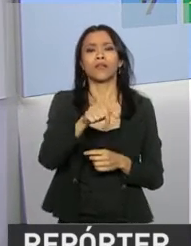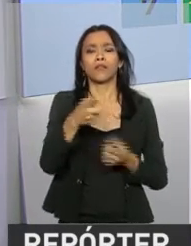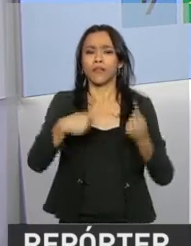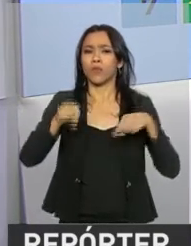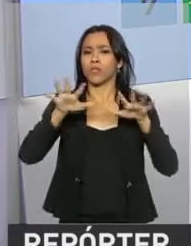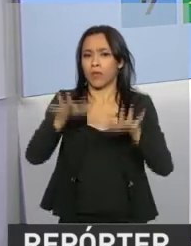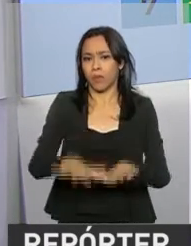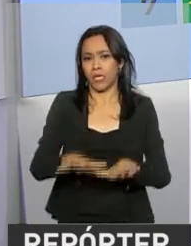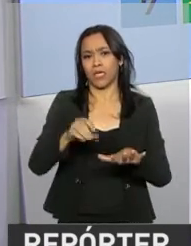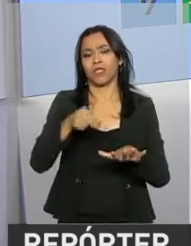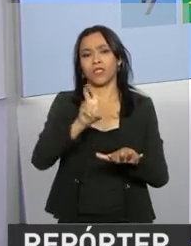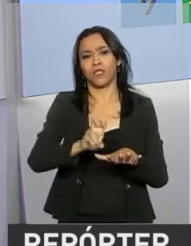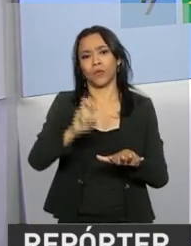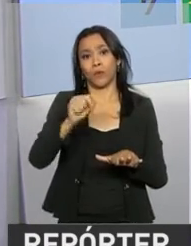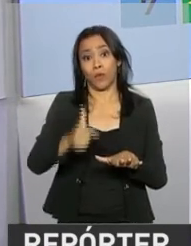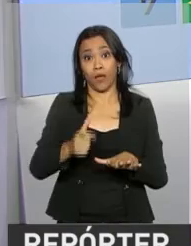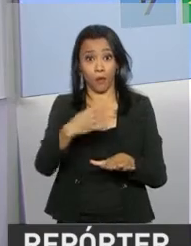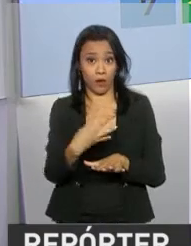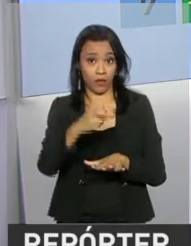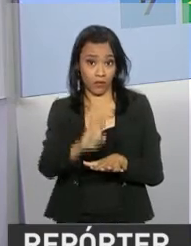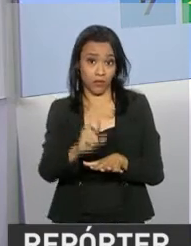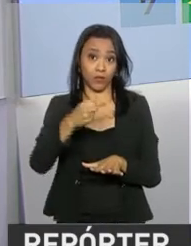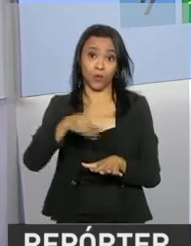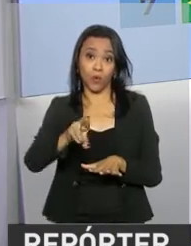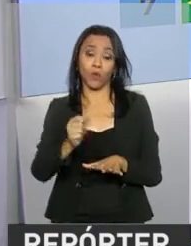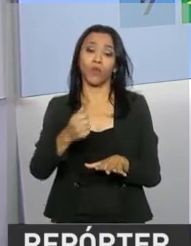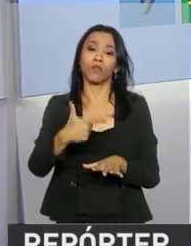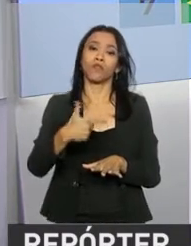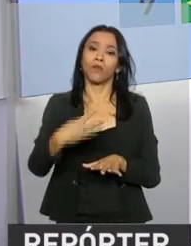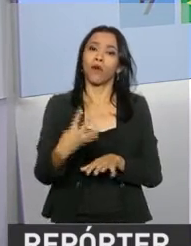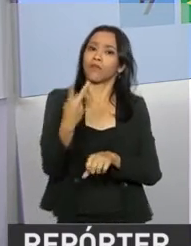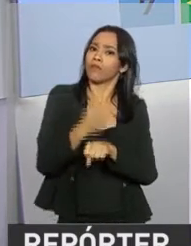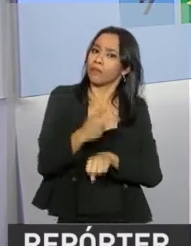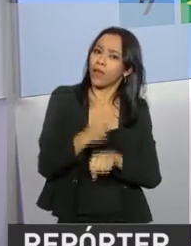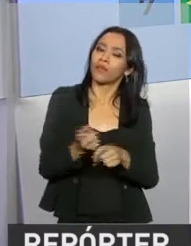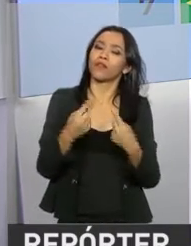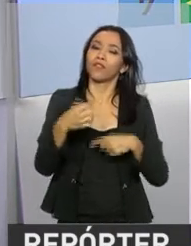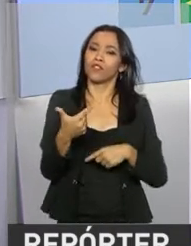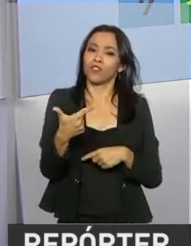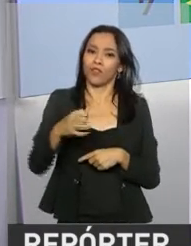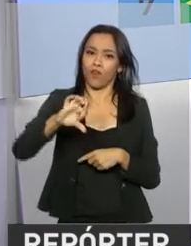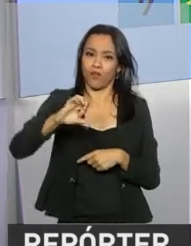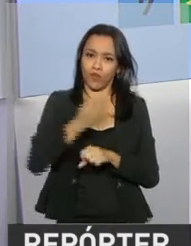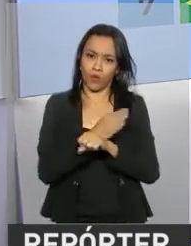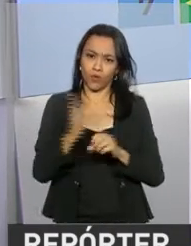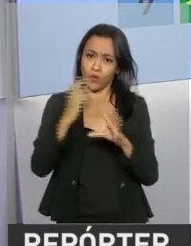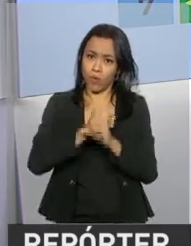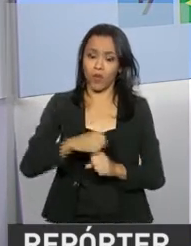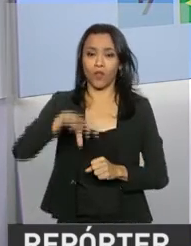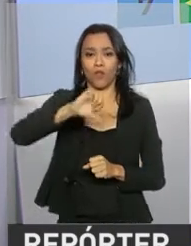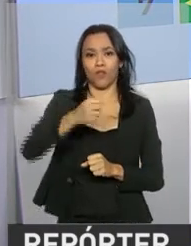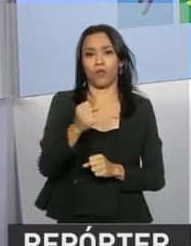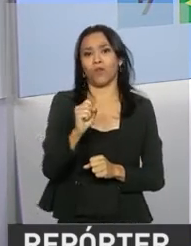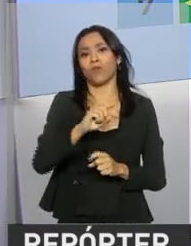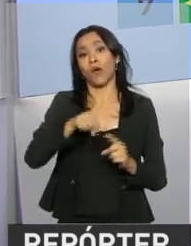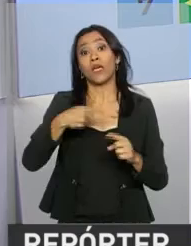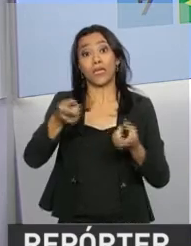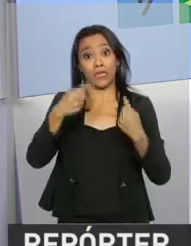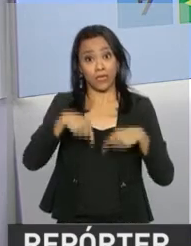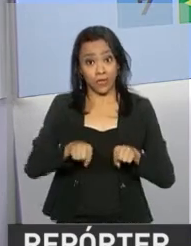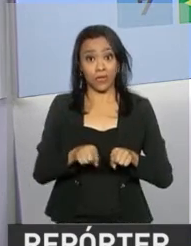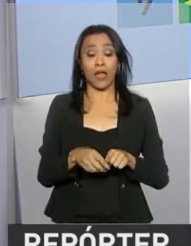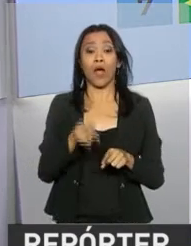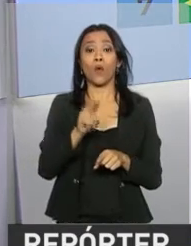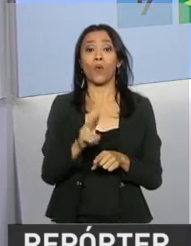vem em segundo lugar, com 45 medalhas de ouro, 24 de prata, 29 de bronze, 98 no total. E a Ucrânia é a terceira colocada,